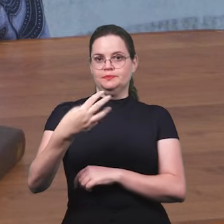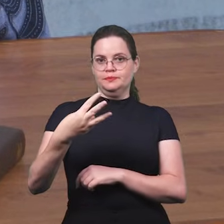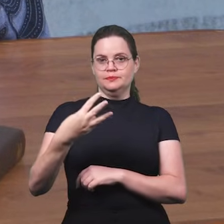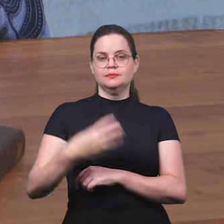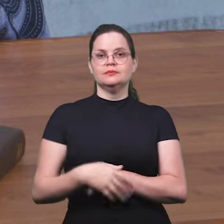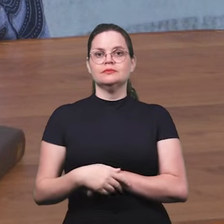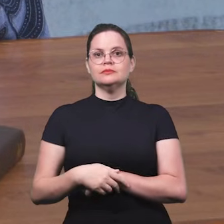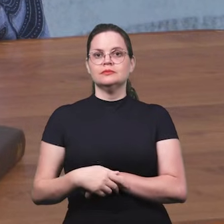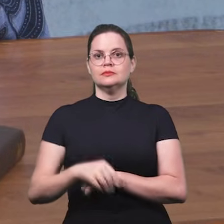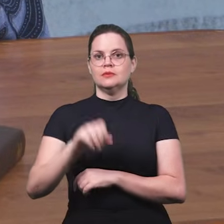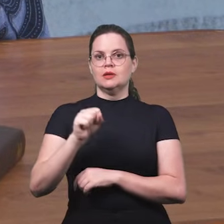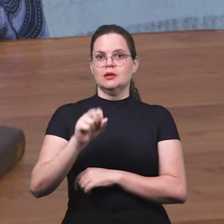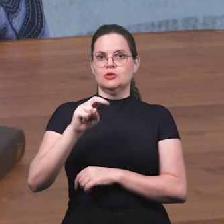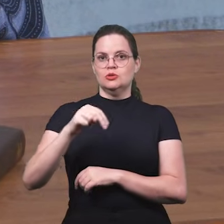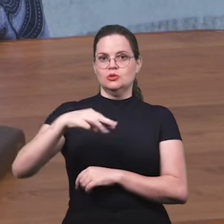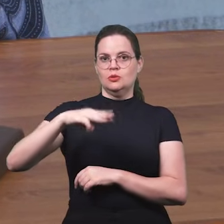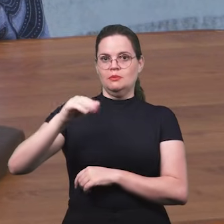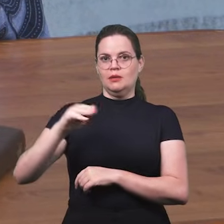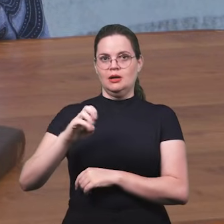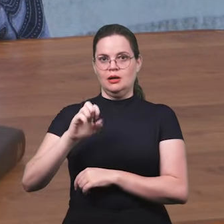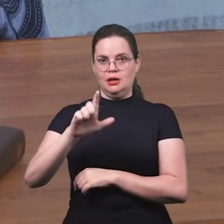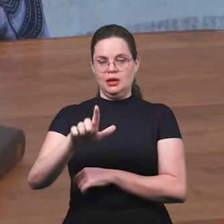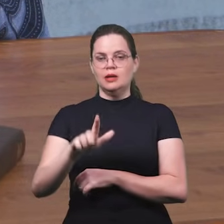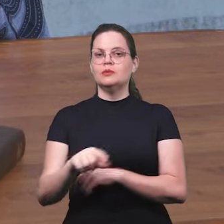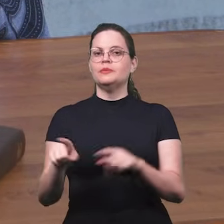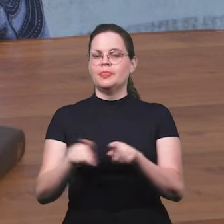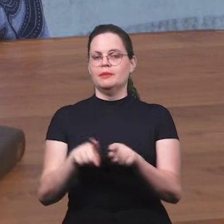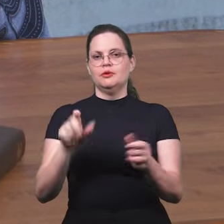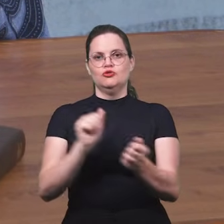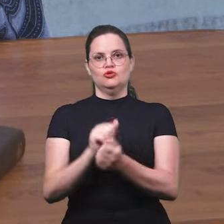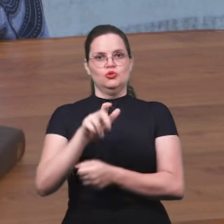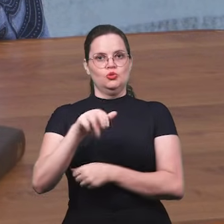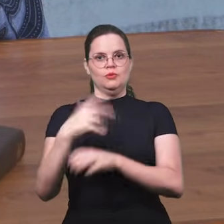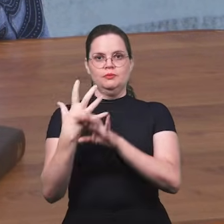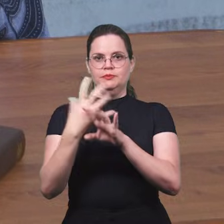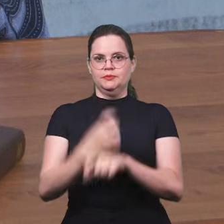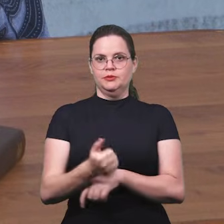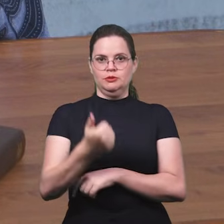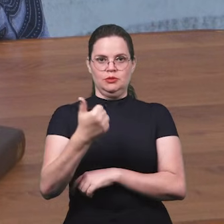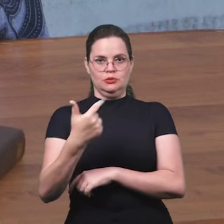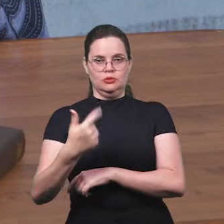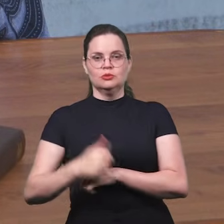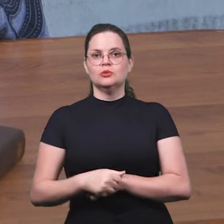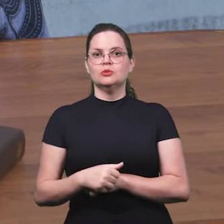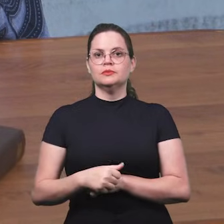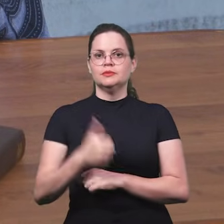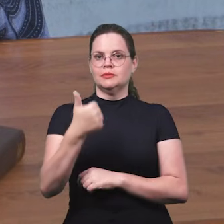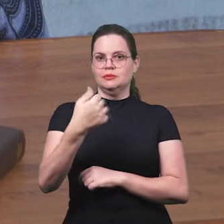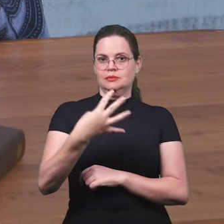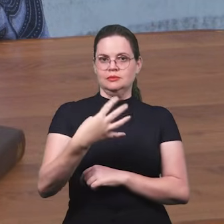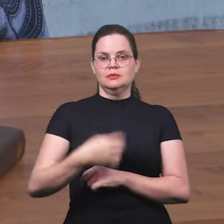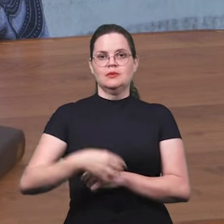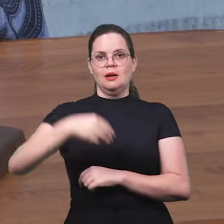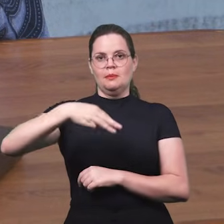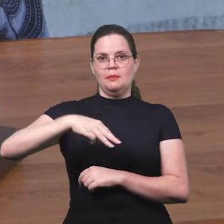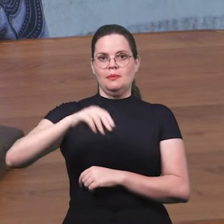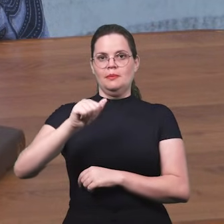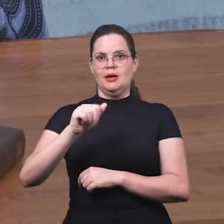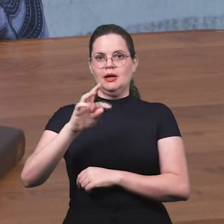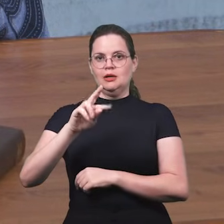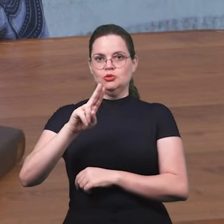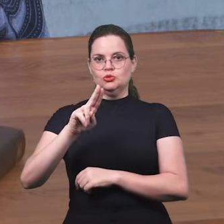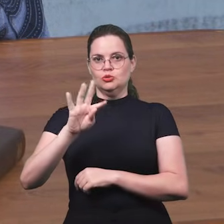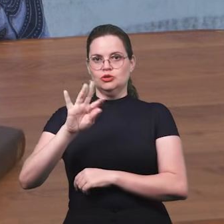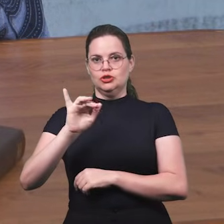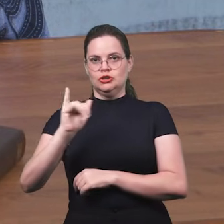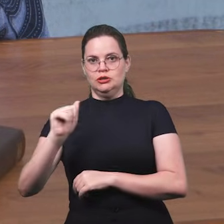13ª, a Subael, seus filhos e seus irmãos, 12. A 14ª, a Matitias, seus filhos e